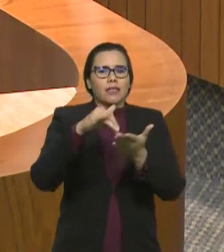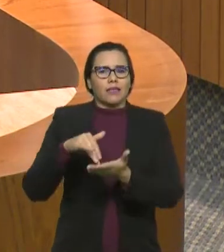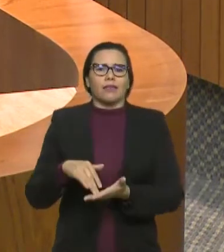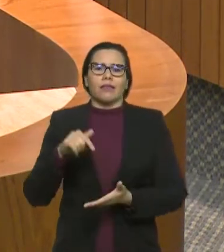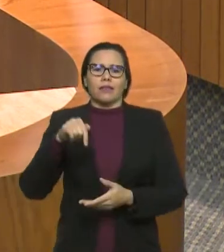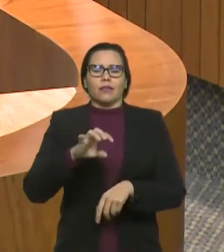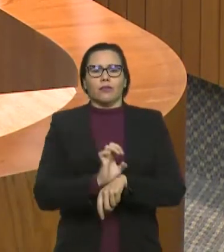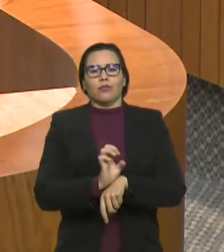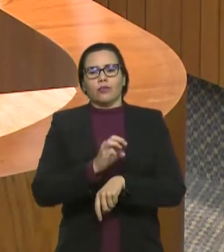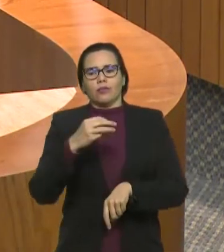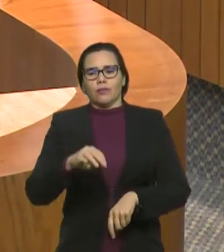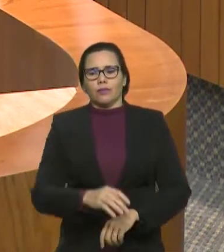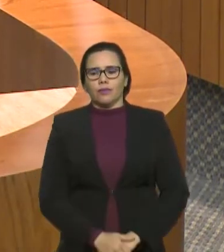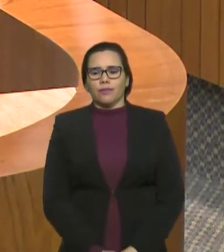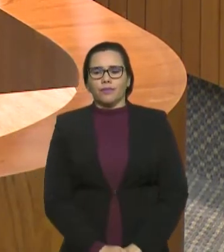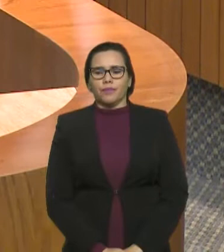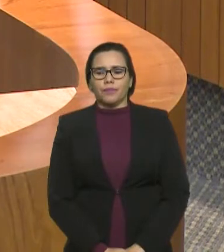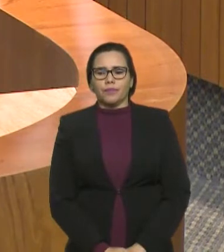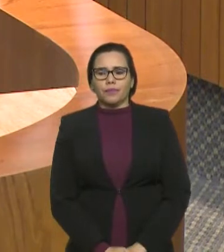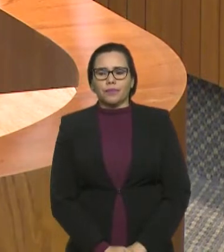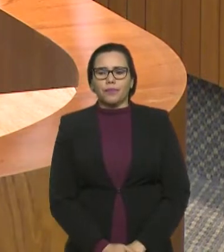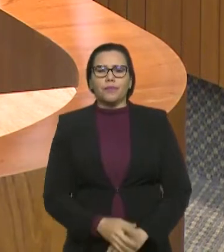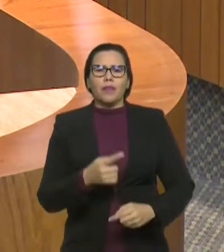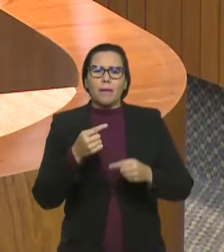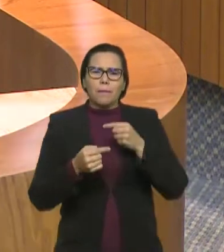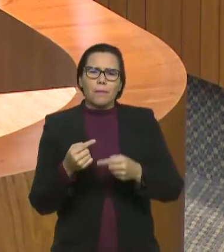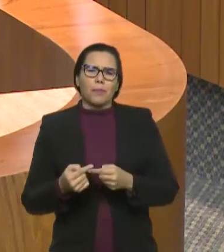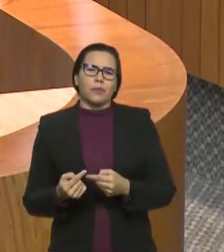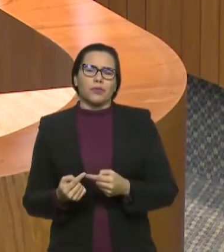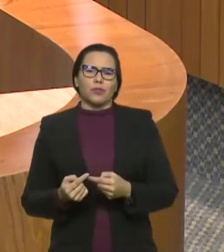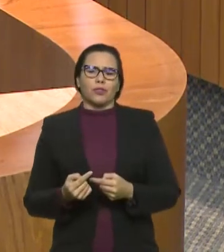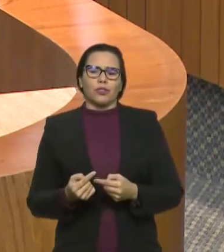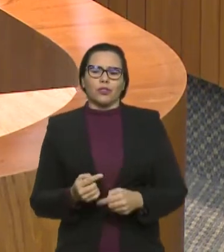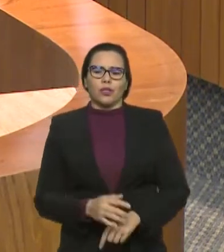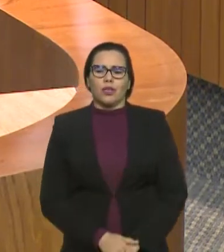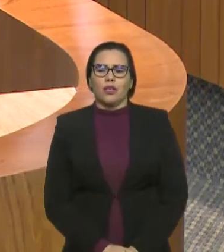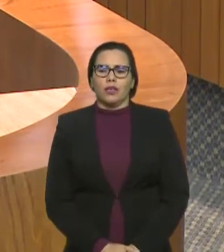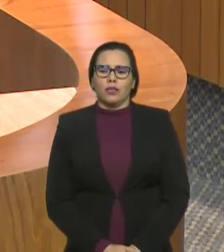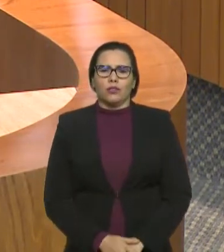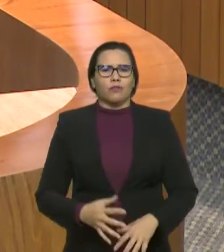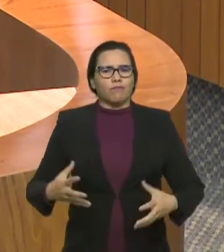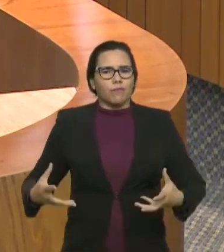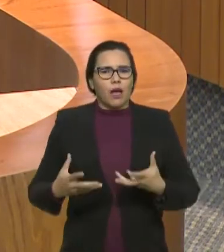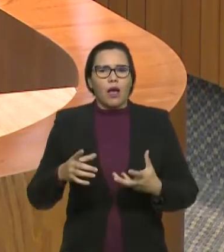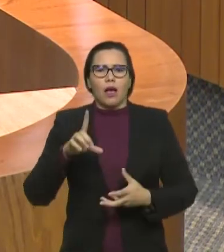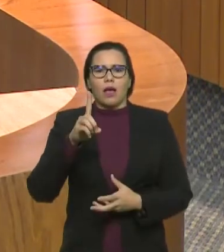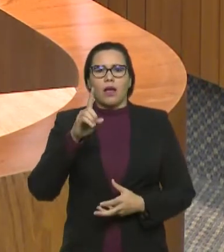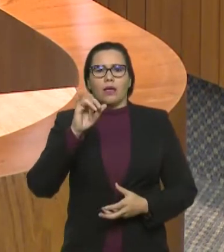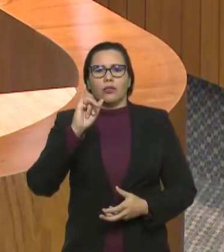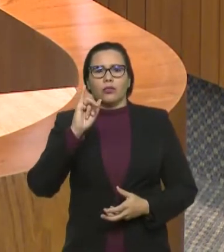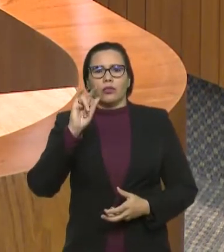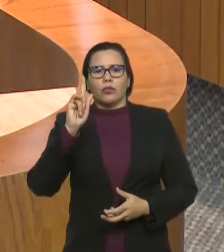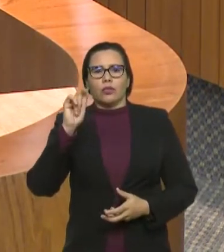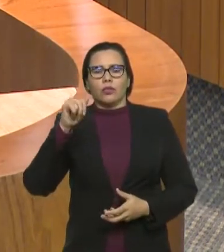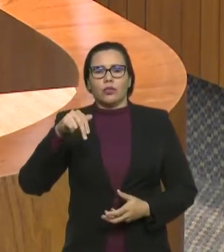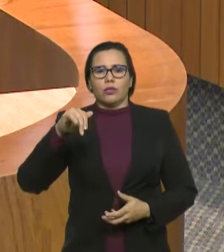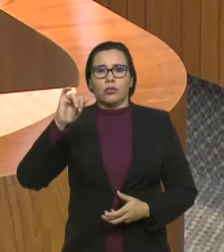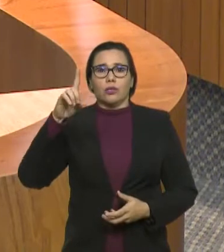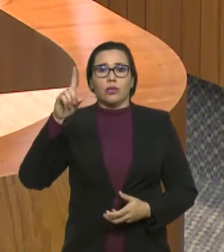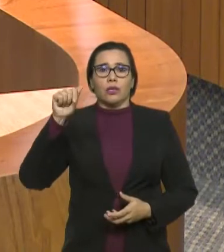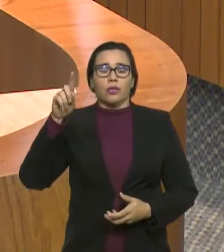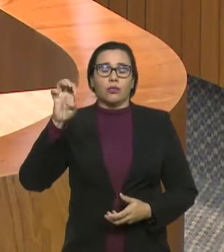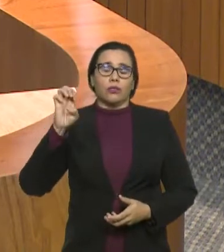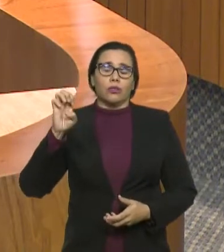Brasil, caros colegas, com a política de promoção da dignidade menstrual, a criação do Departamento do Combate